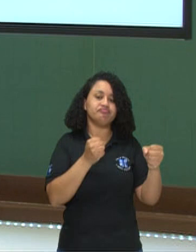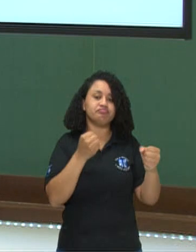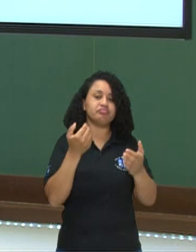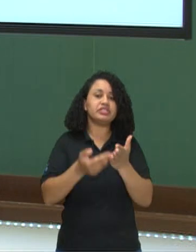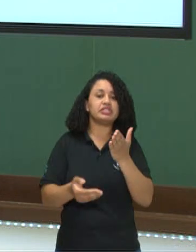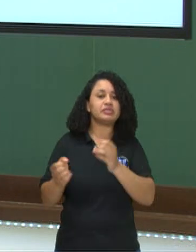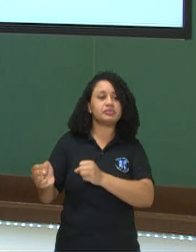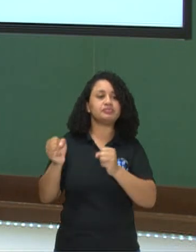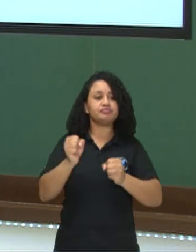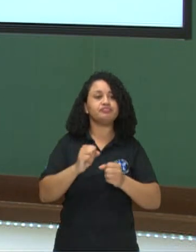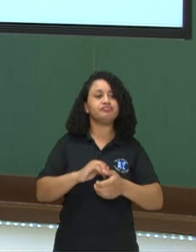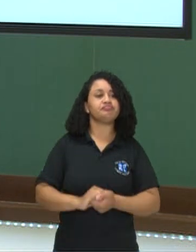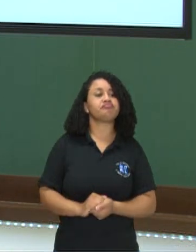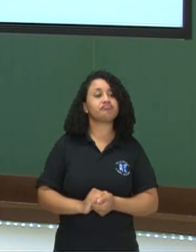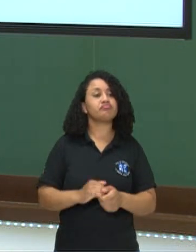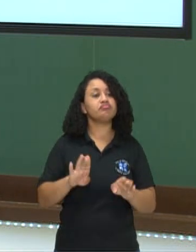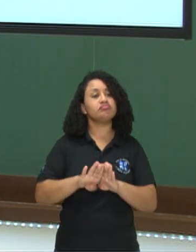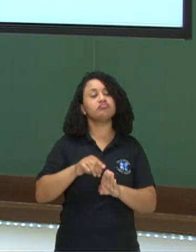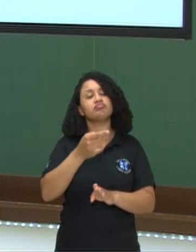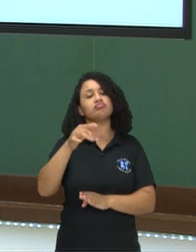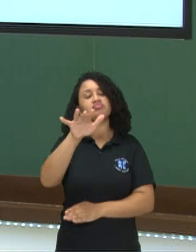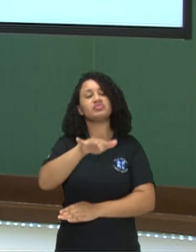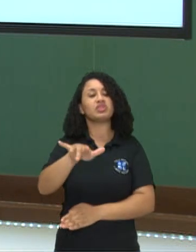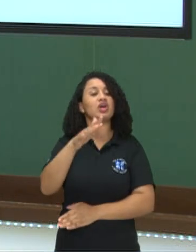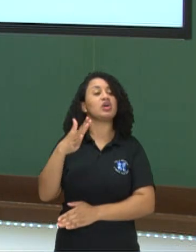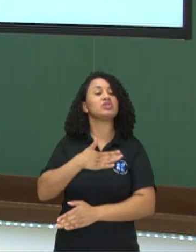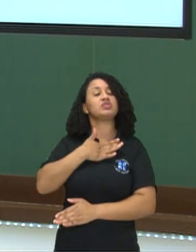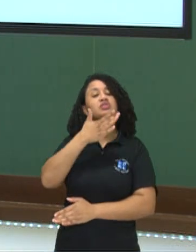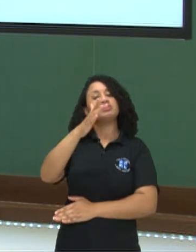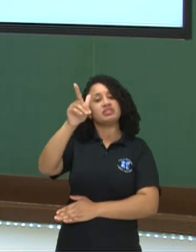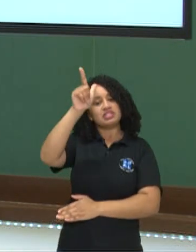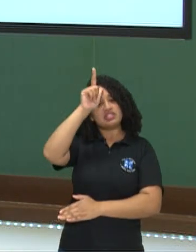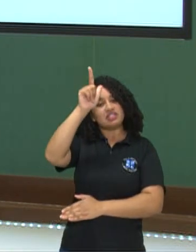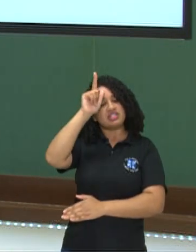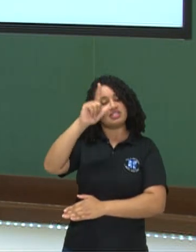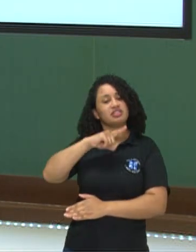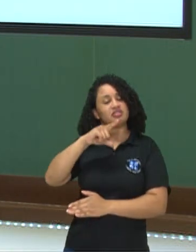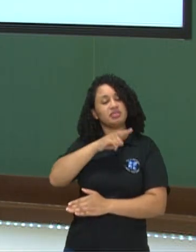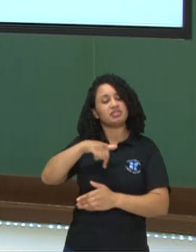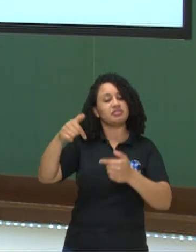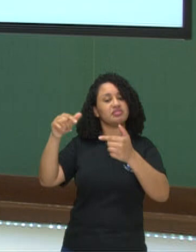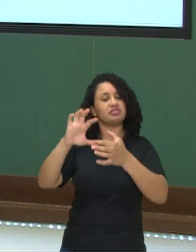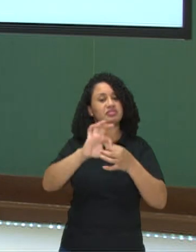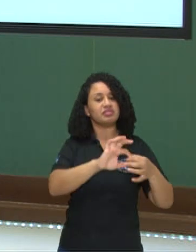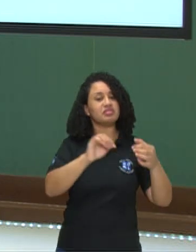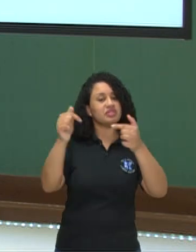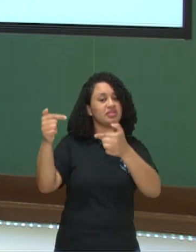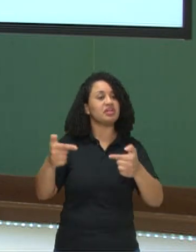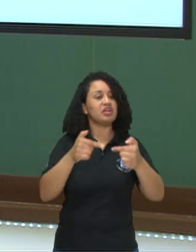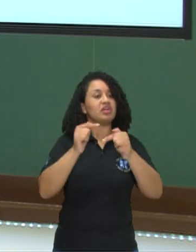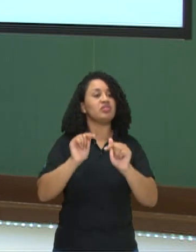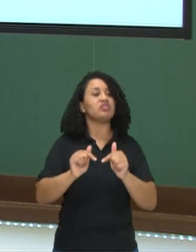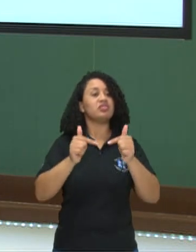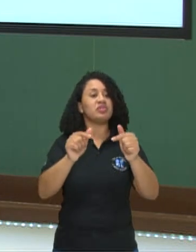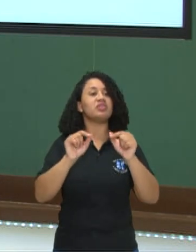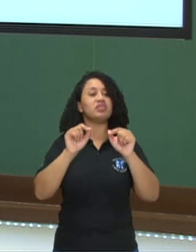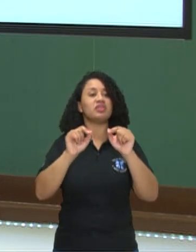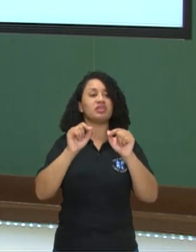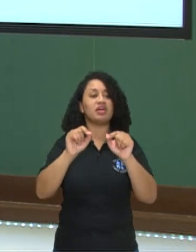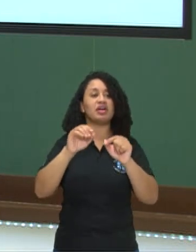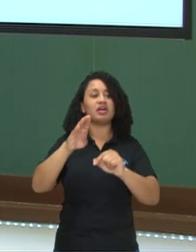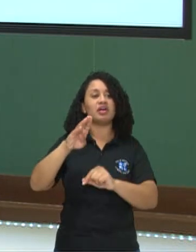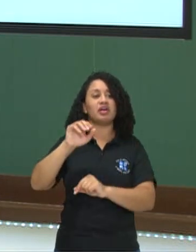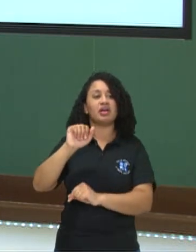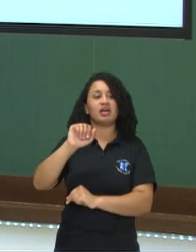E outra grande surpresa da Alemanha nesse contexto de guerra foi a chamada Operação